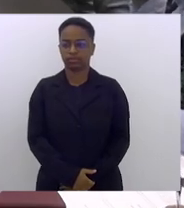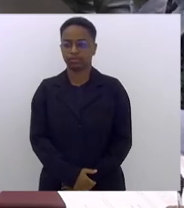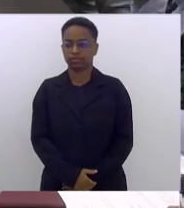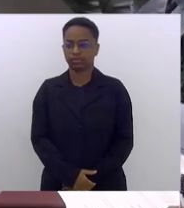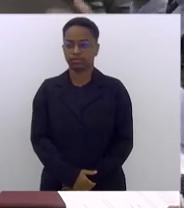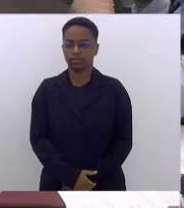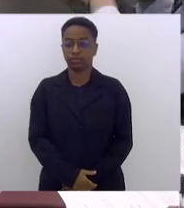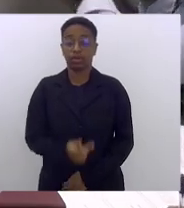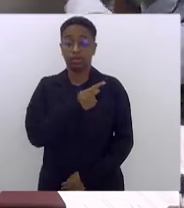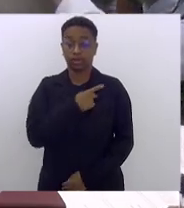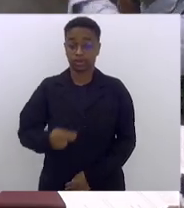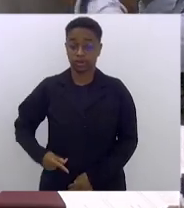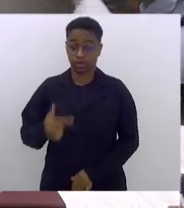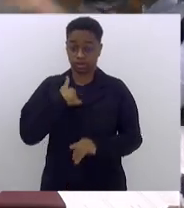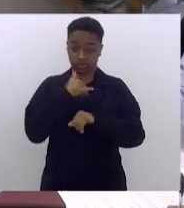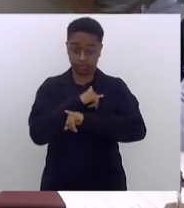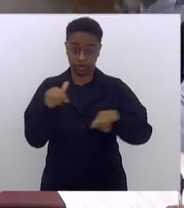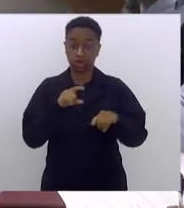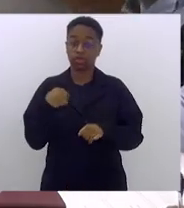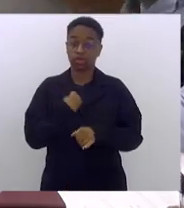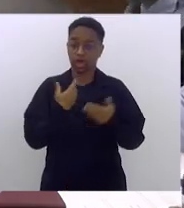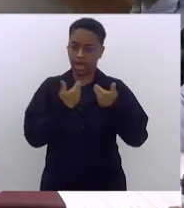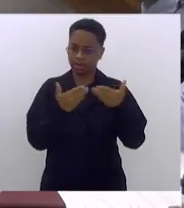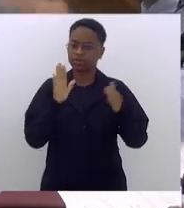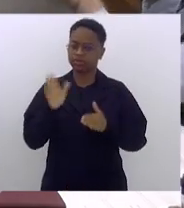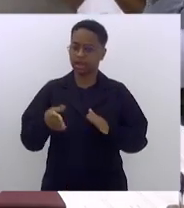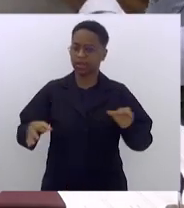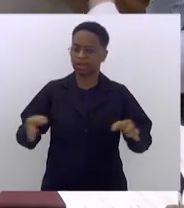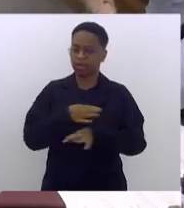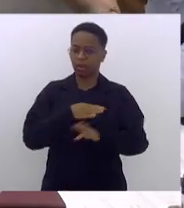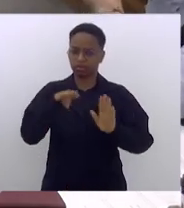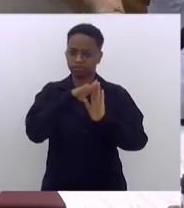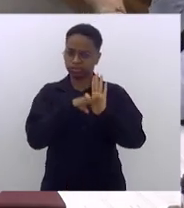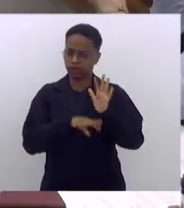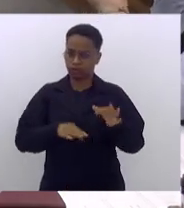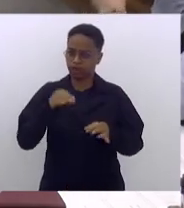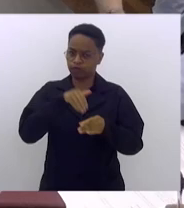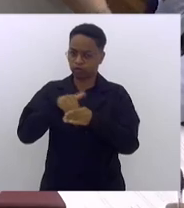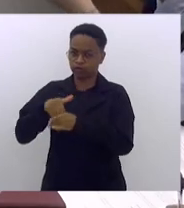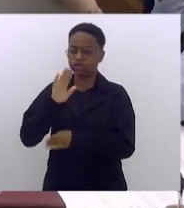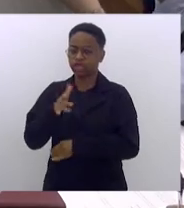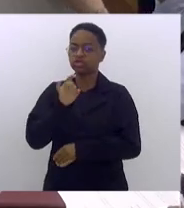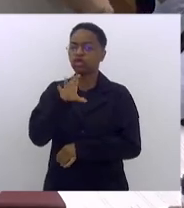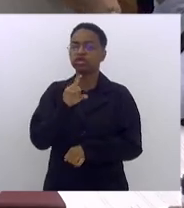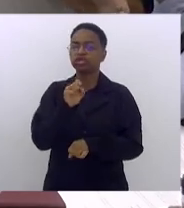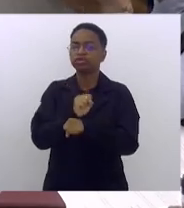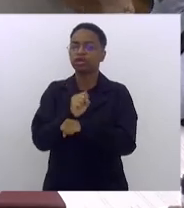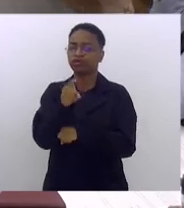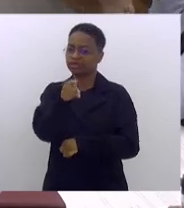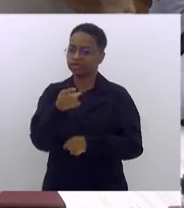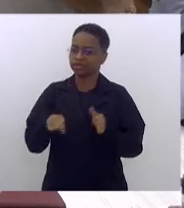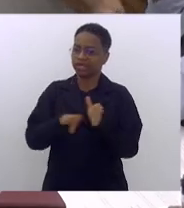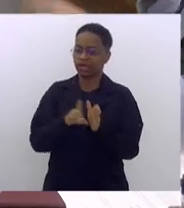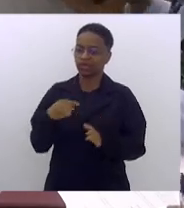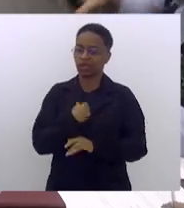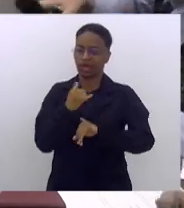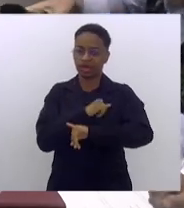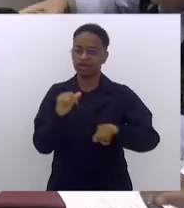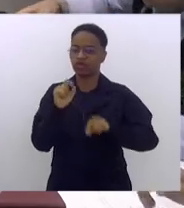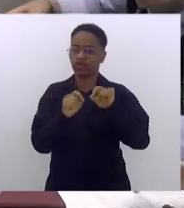Presidente, quero lhe comunicar que nós já abrimos e votamos toda a pauta. Só valendo. Aguardamos a vossa presença para lhe comunicar o